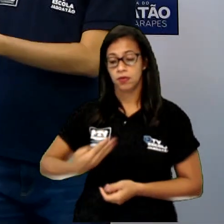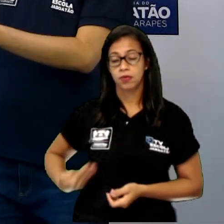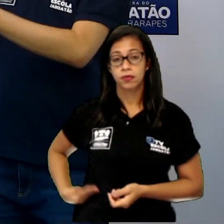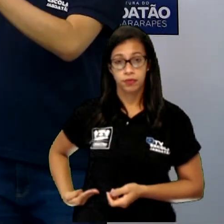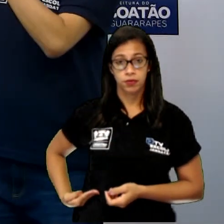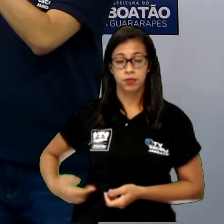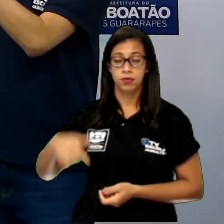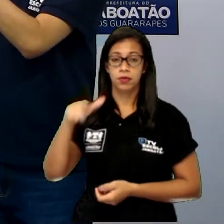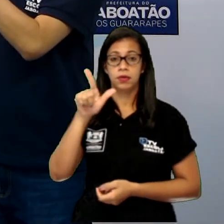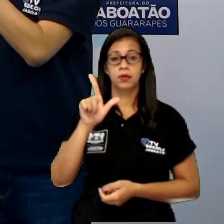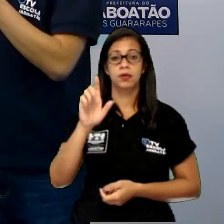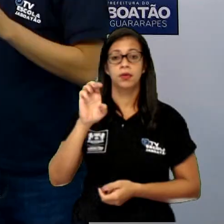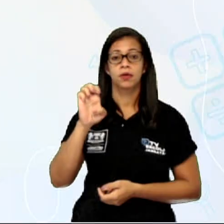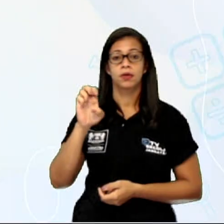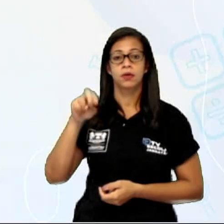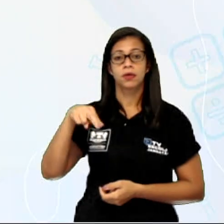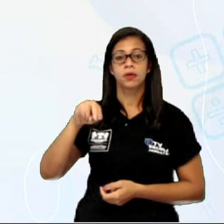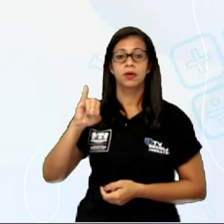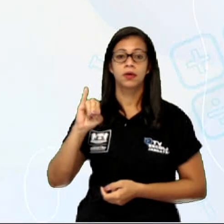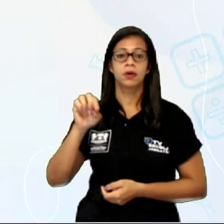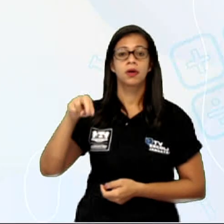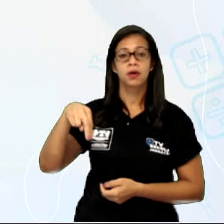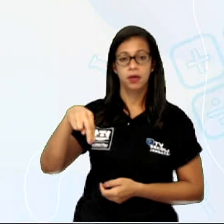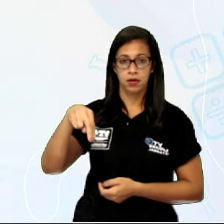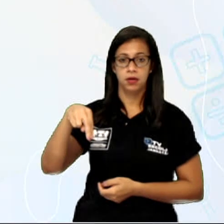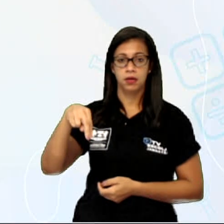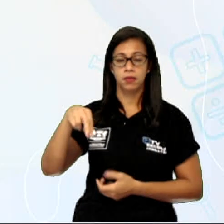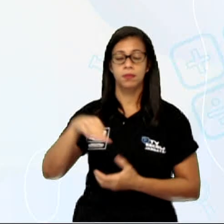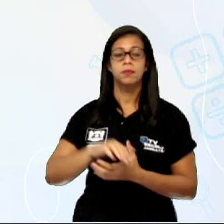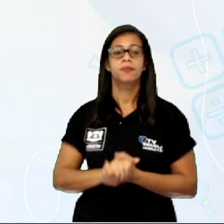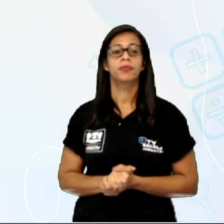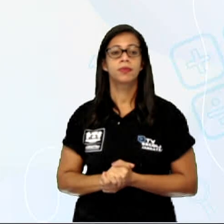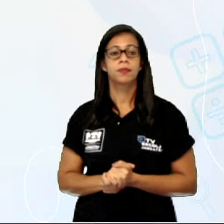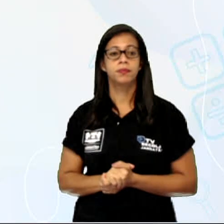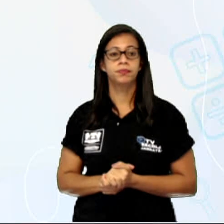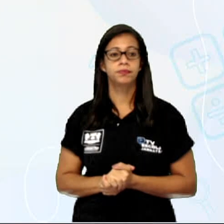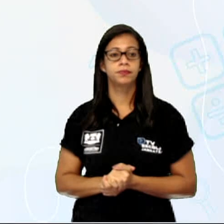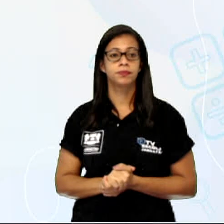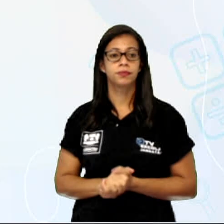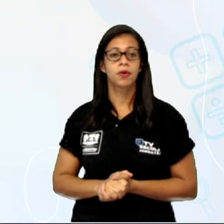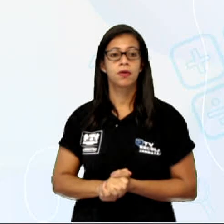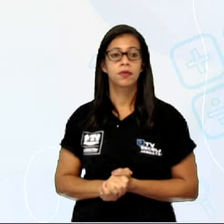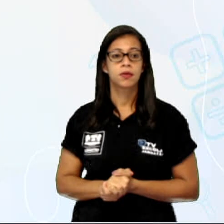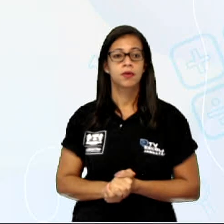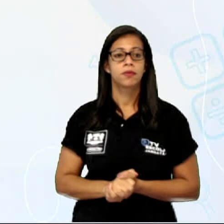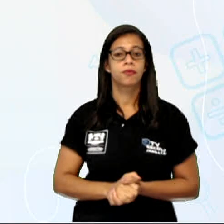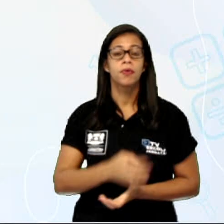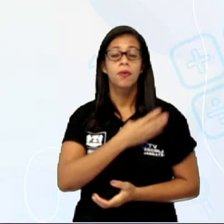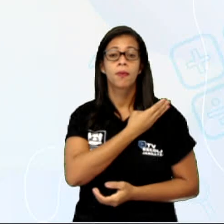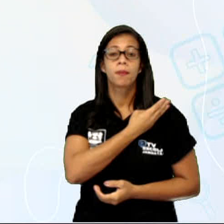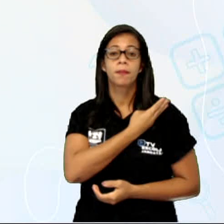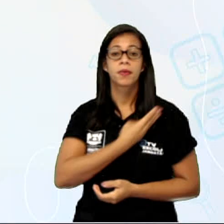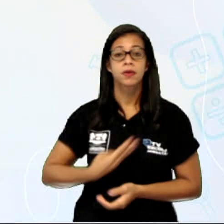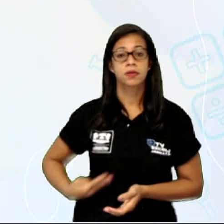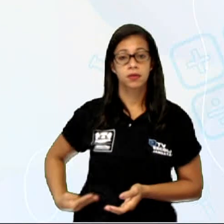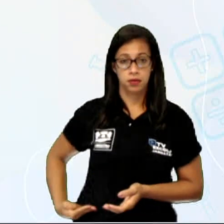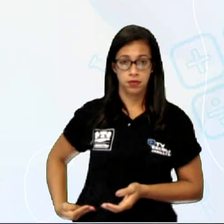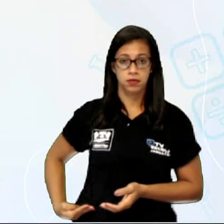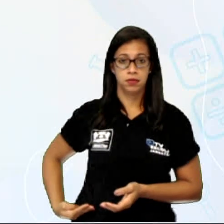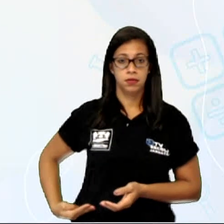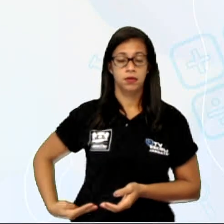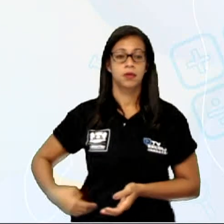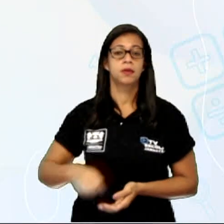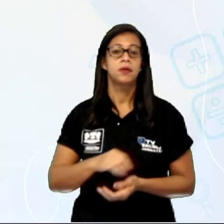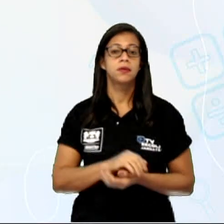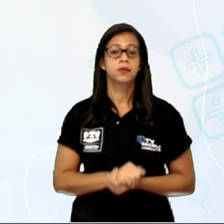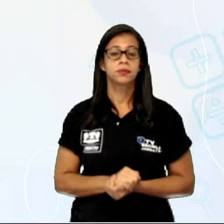Lenin. Lenin se tornou presidente do Conselho dos Comissários do Povo e tomou diversas medidas, dentre as quais,